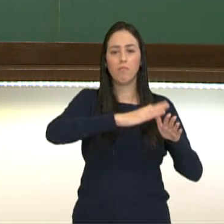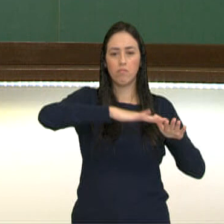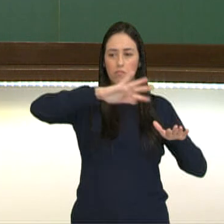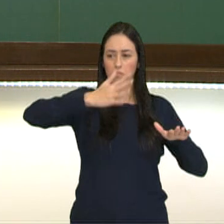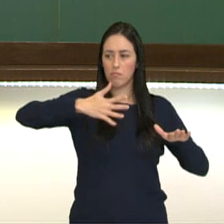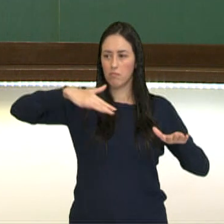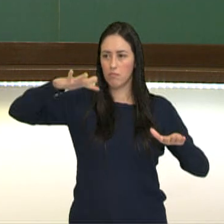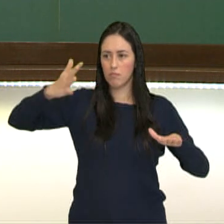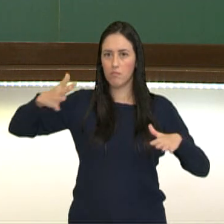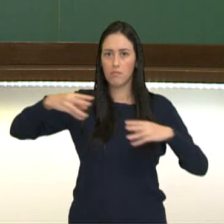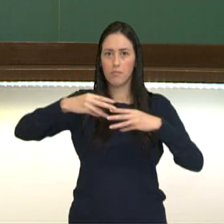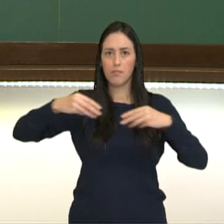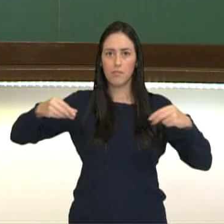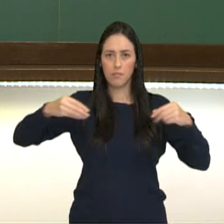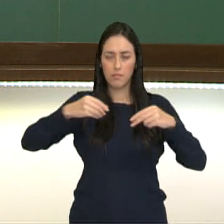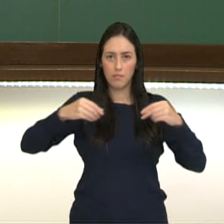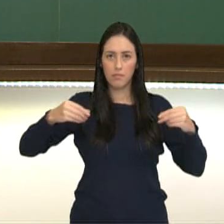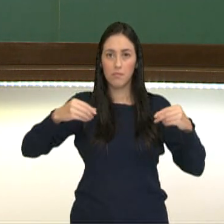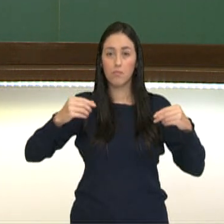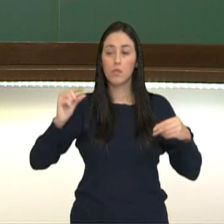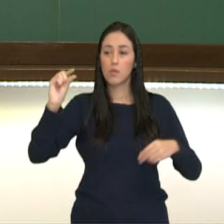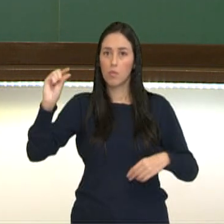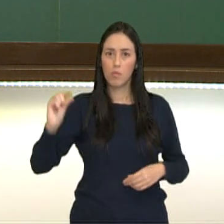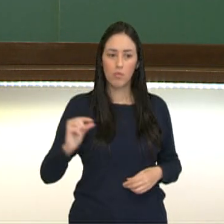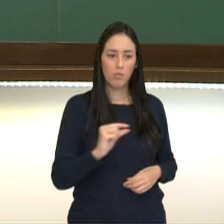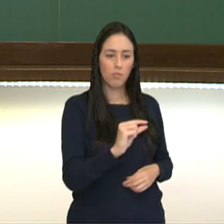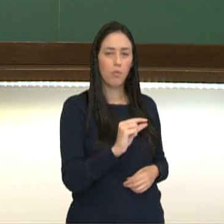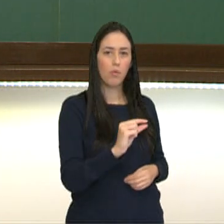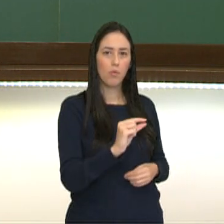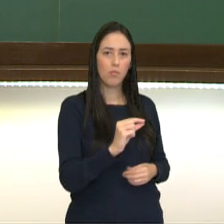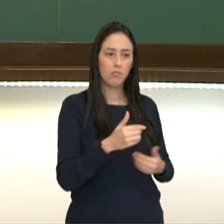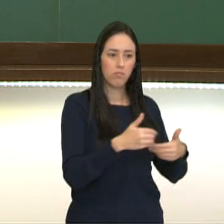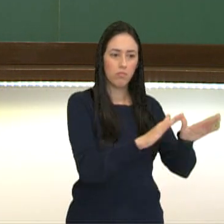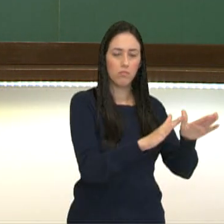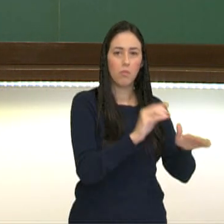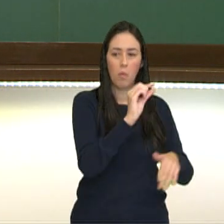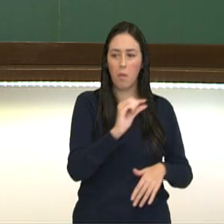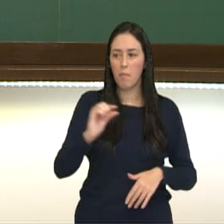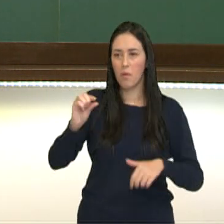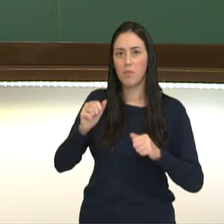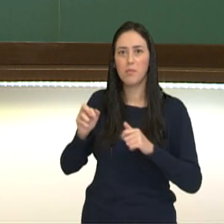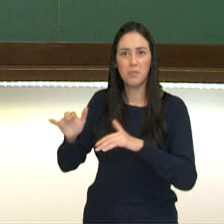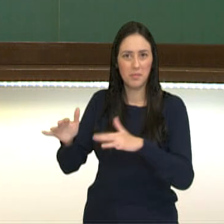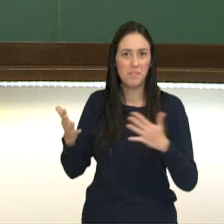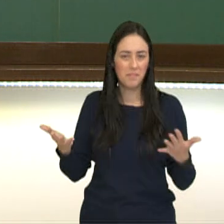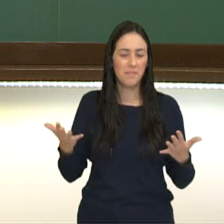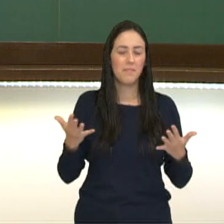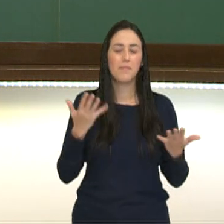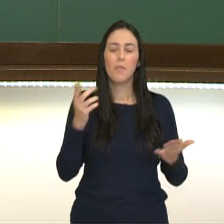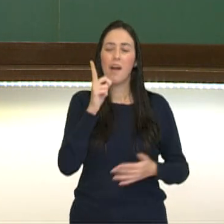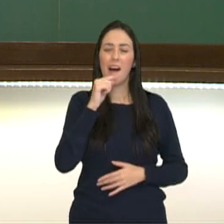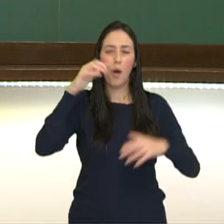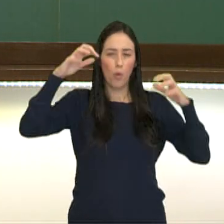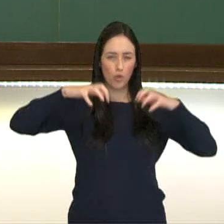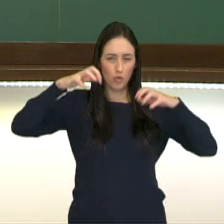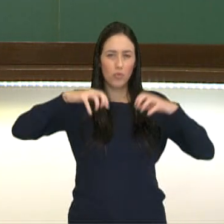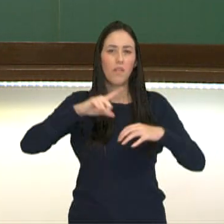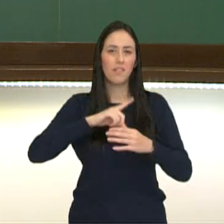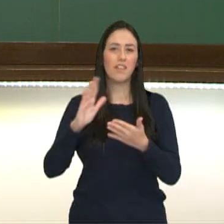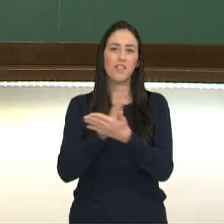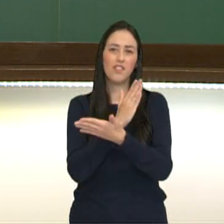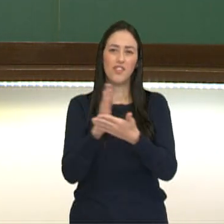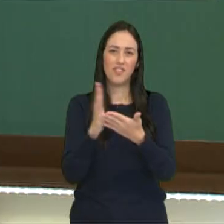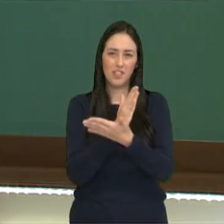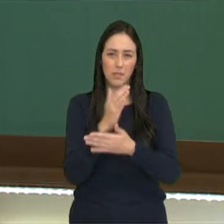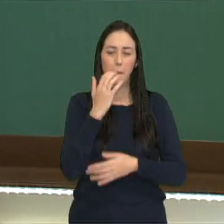ocorrer a precipitação, uma parte vai para um lado e outra parte vai para o outro, ou seja, a água da chuva vai ser dividida em duas